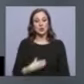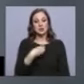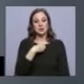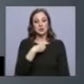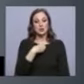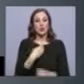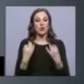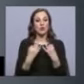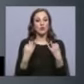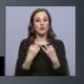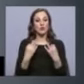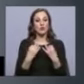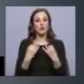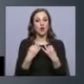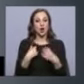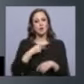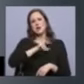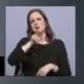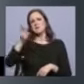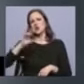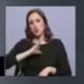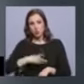muito mundo angola